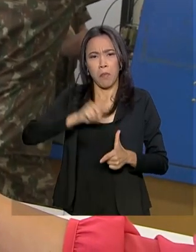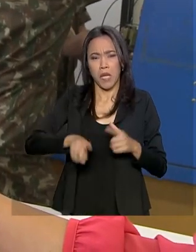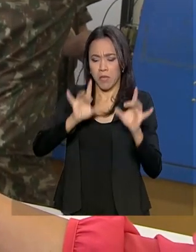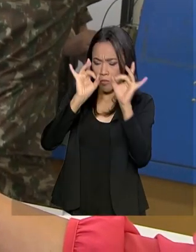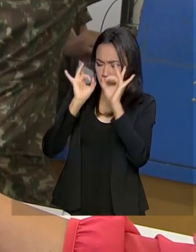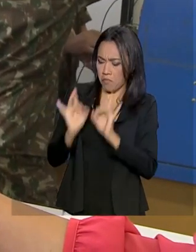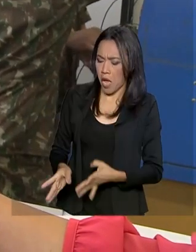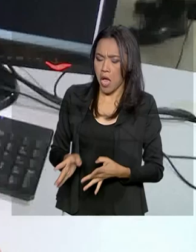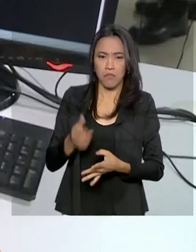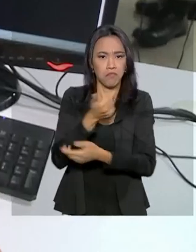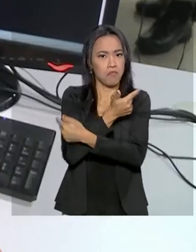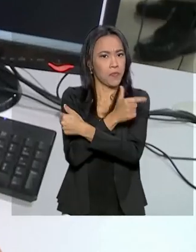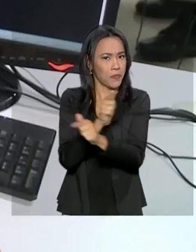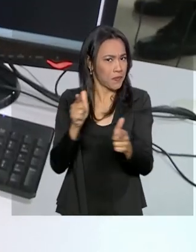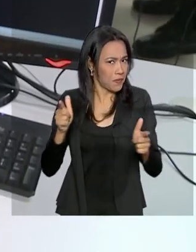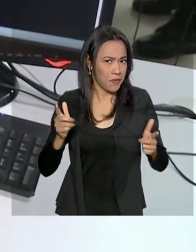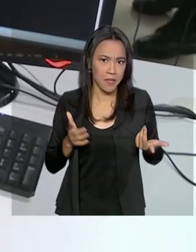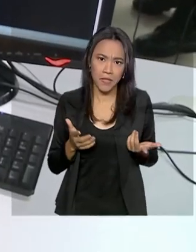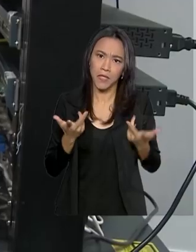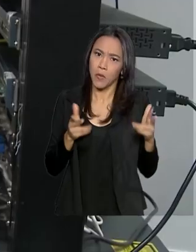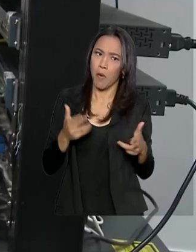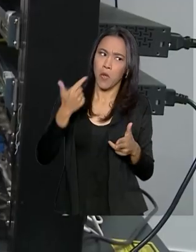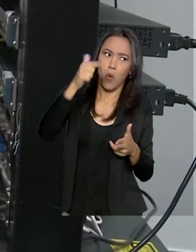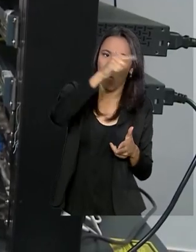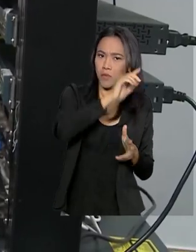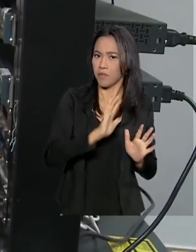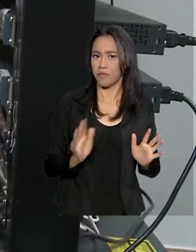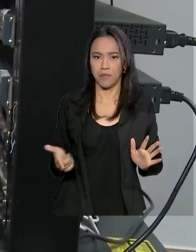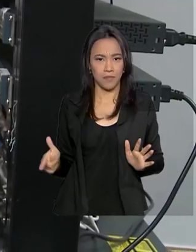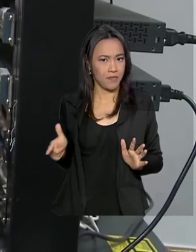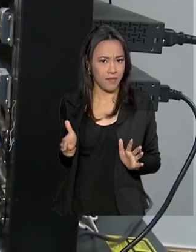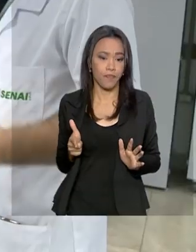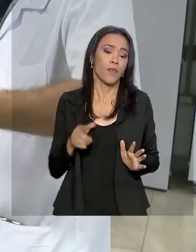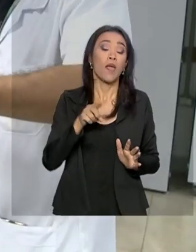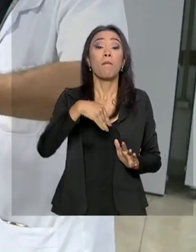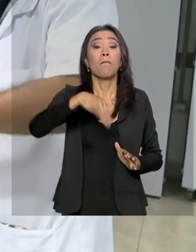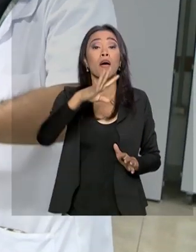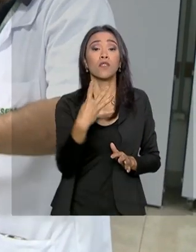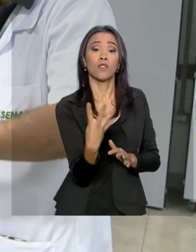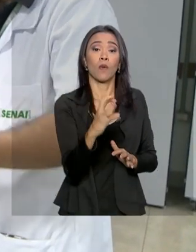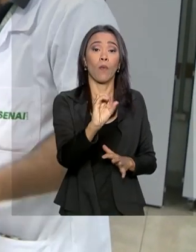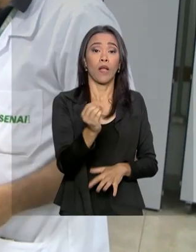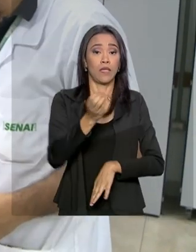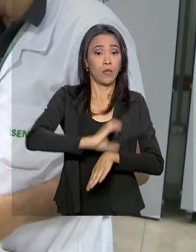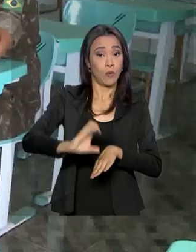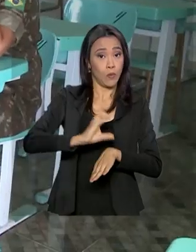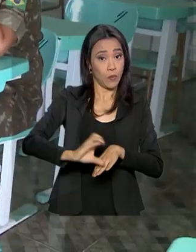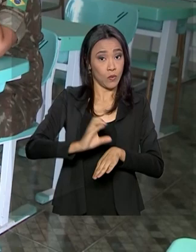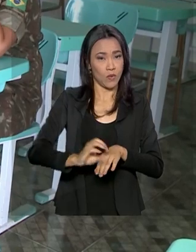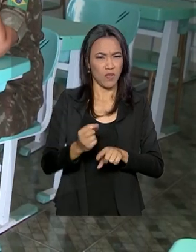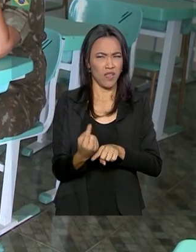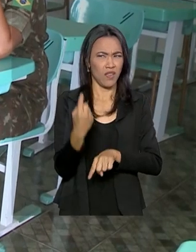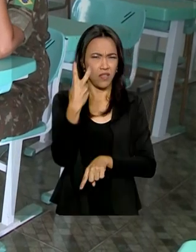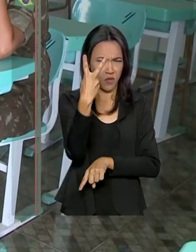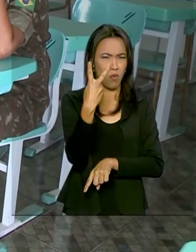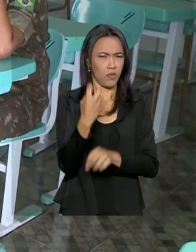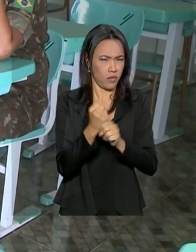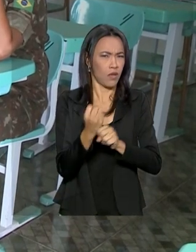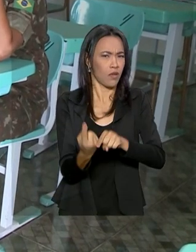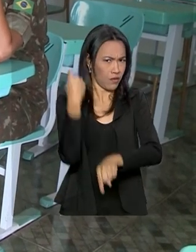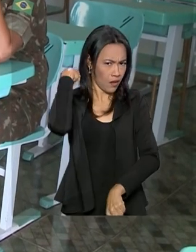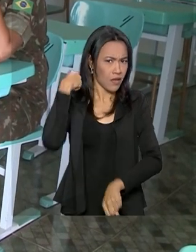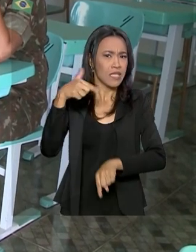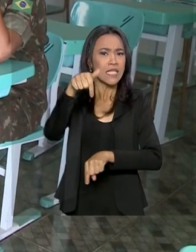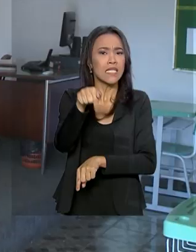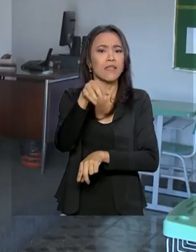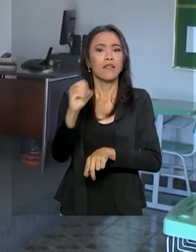gente tem nas outras turmas. São oferecidos mais de 40 cursos e até 2 anos atrás, 70% dos